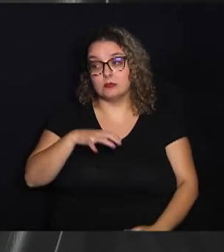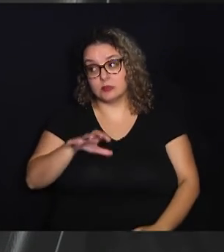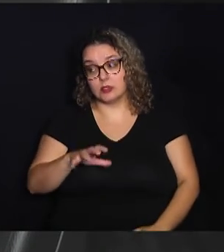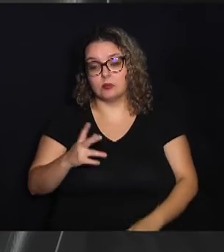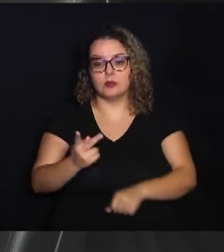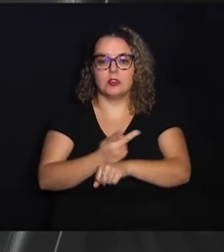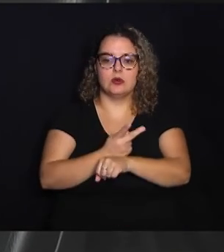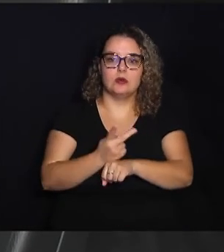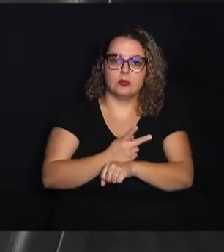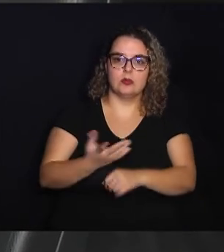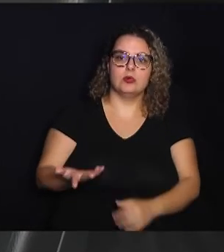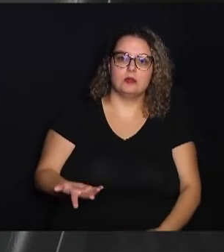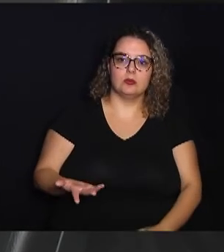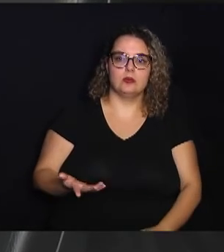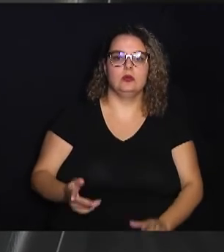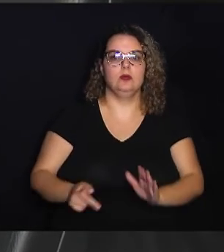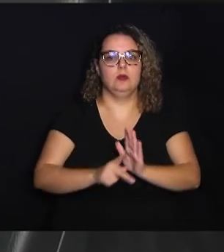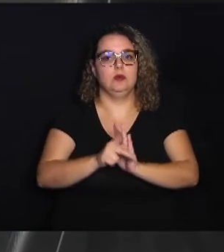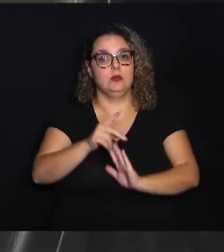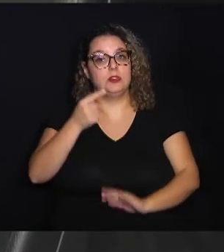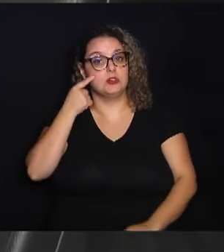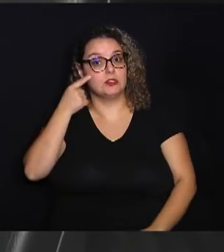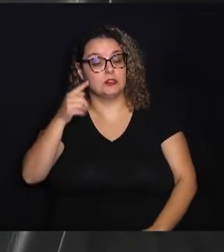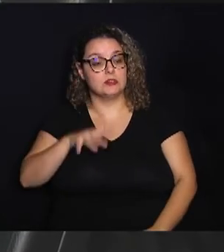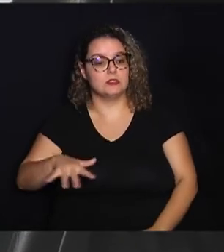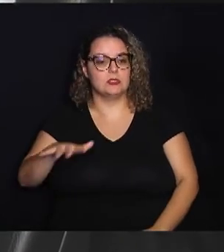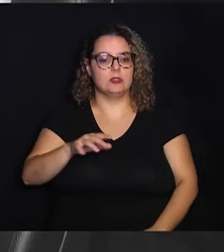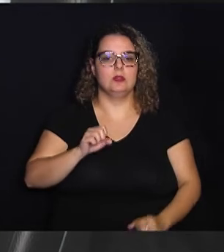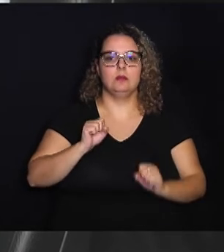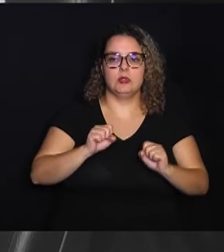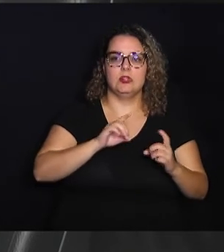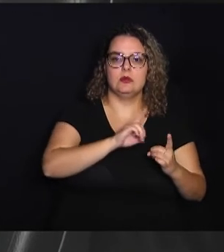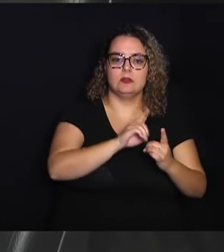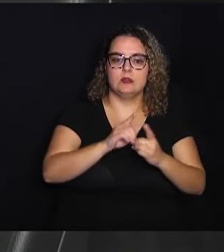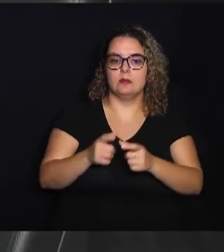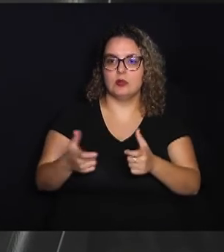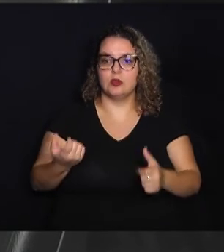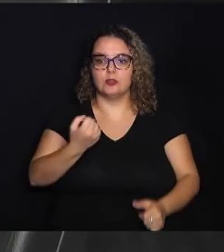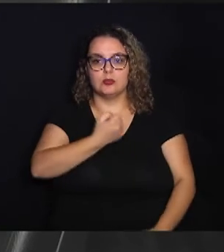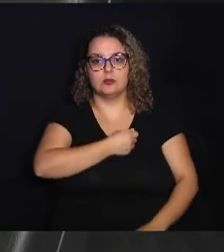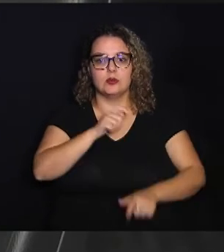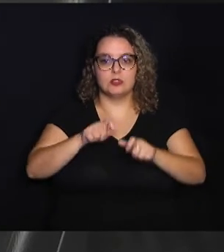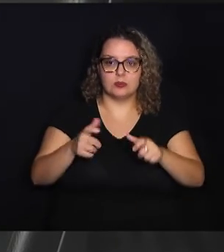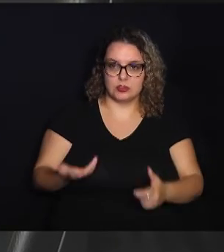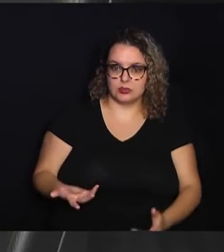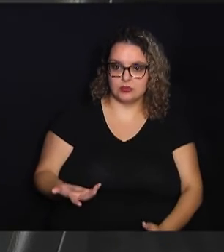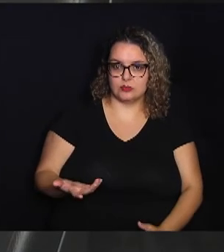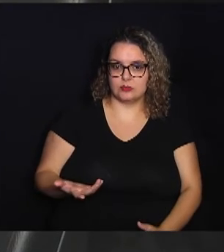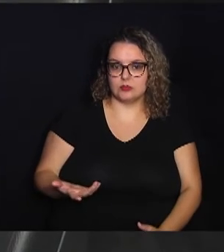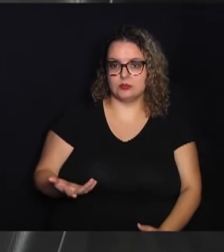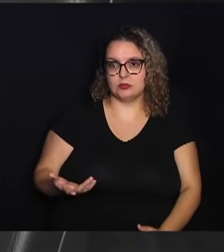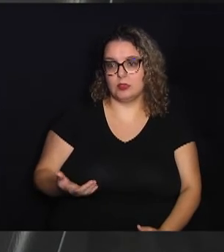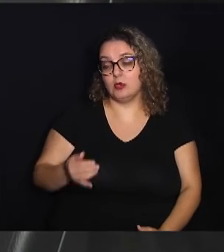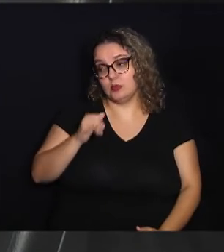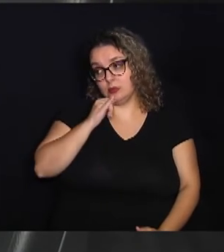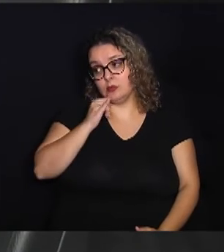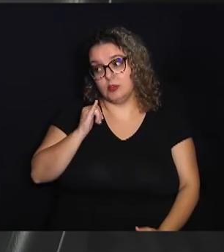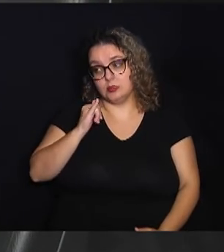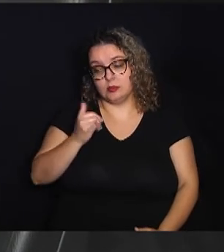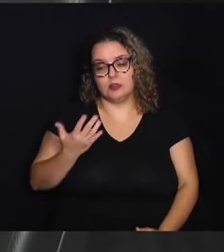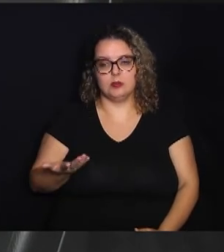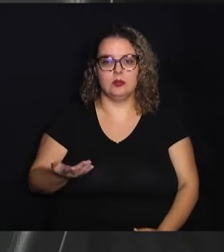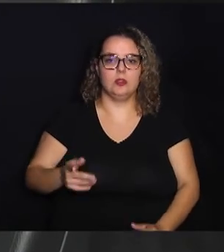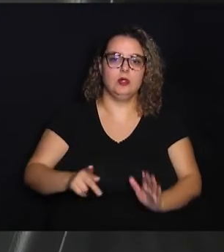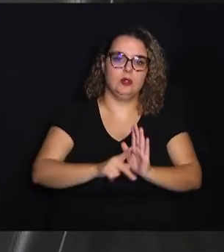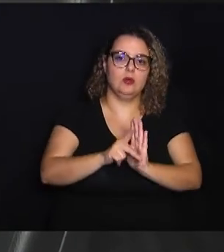buscar projetos e ideias que a gente pudesse atender o maior número de pessoas. Então, você deu um bom exemplo, um projeto que a gente